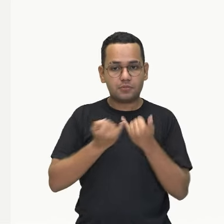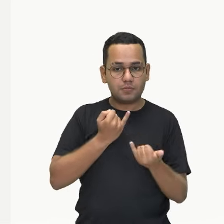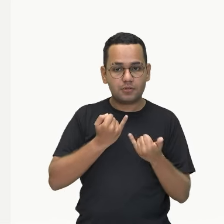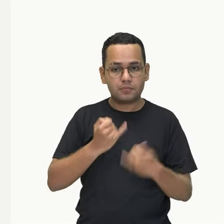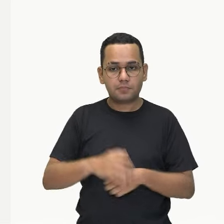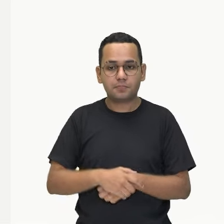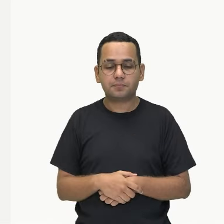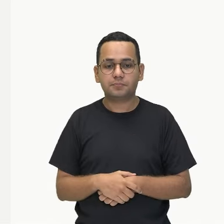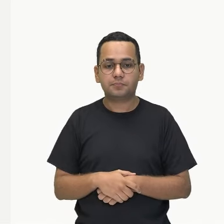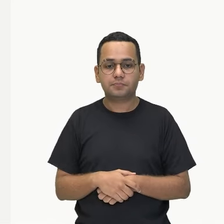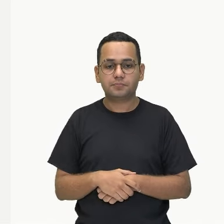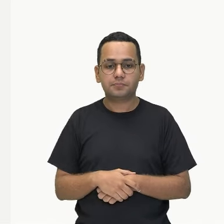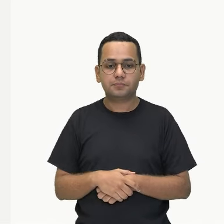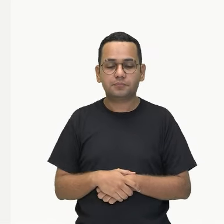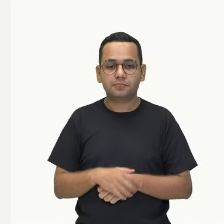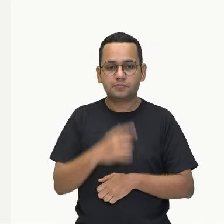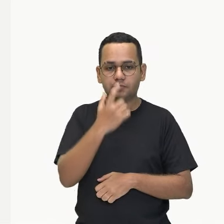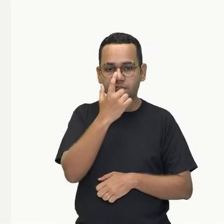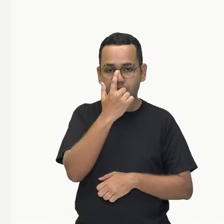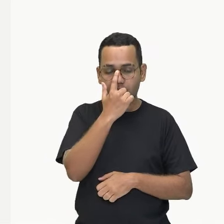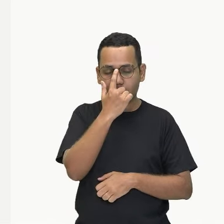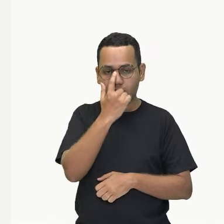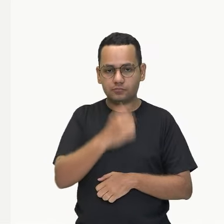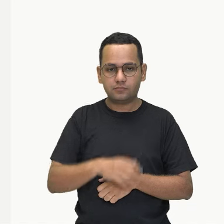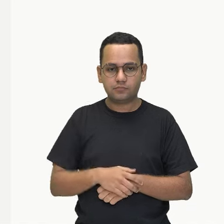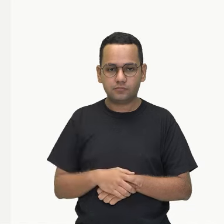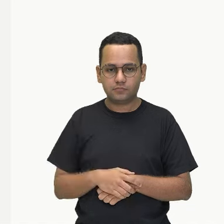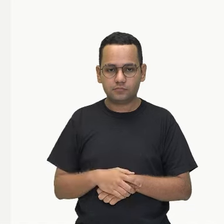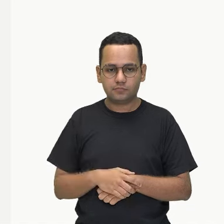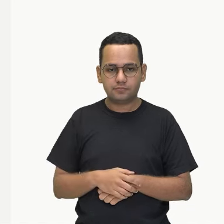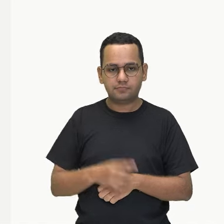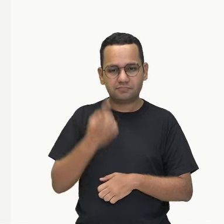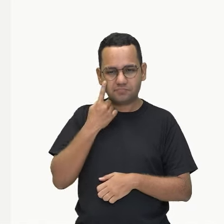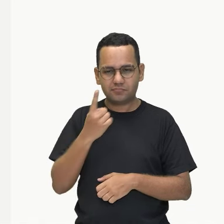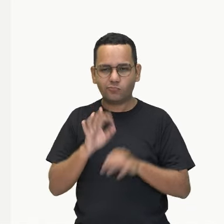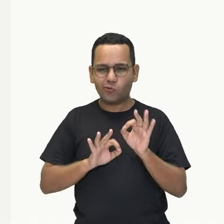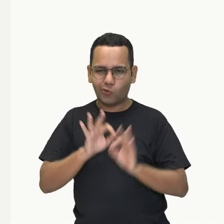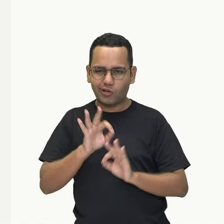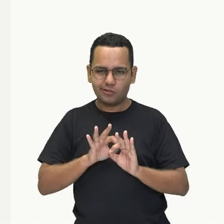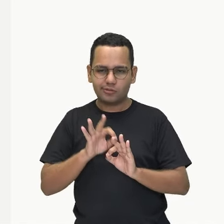y. Vou colocar aqui um do ladinho do outro,